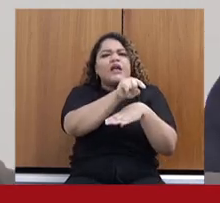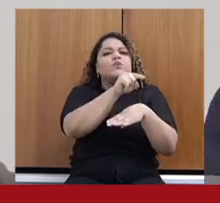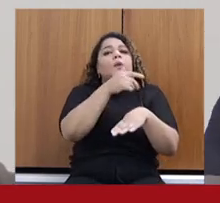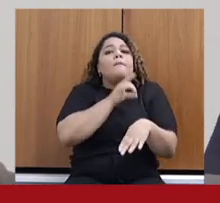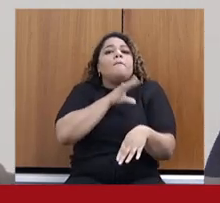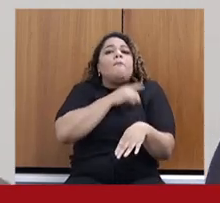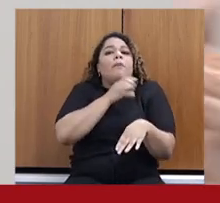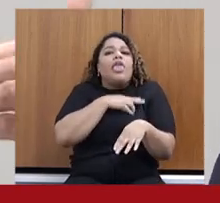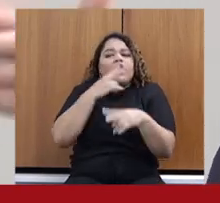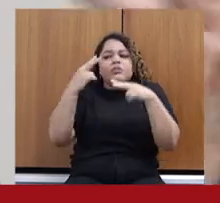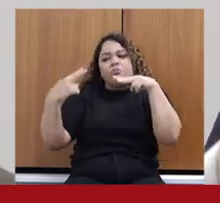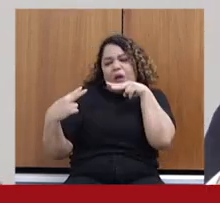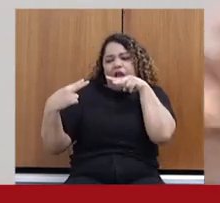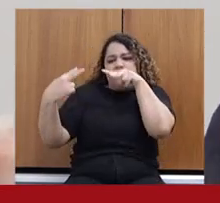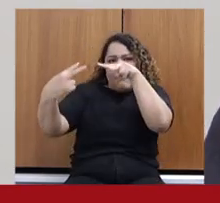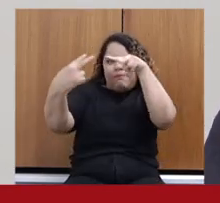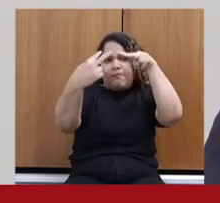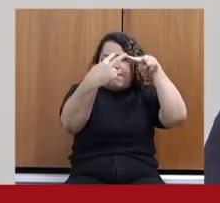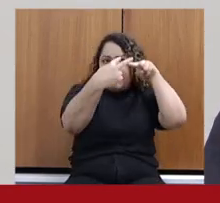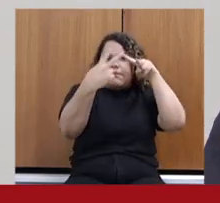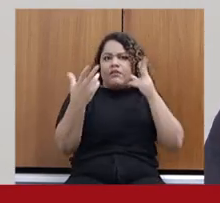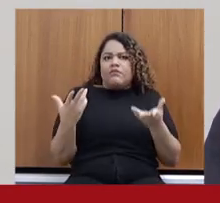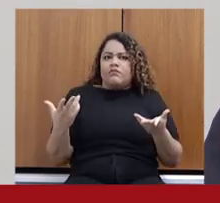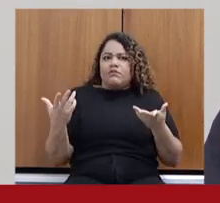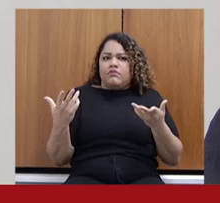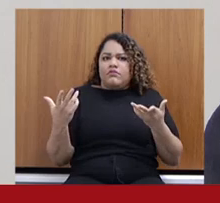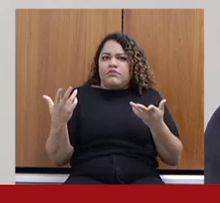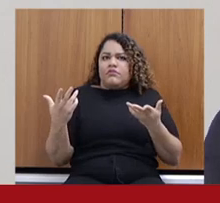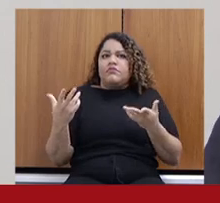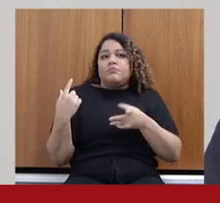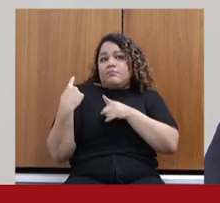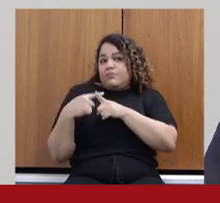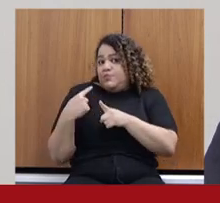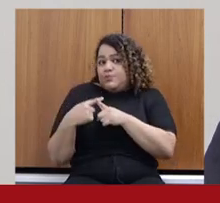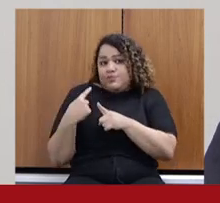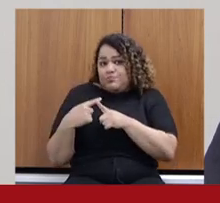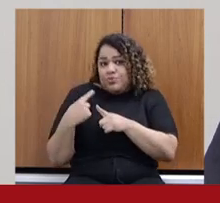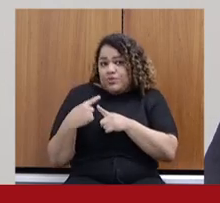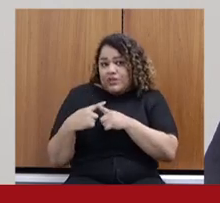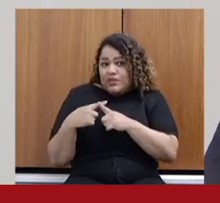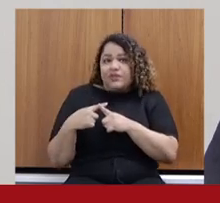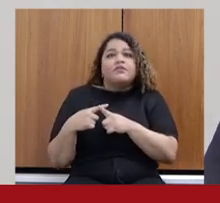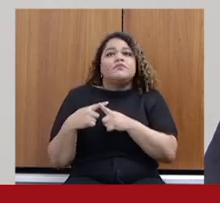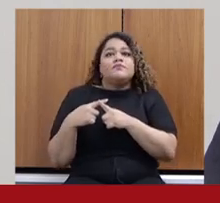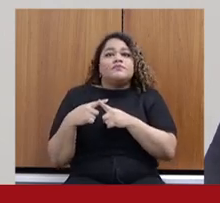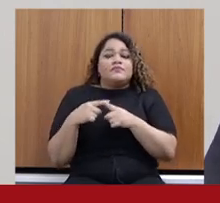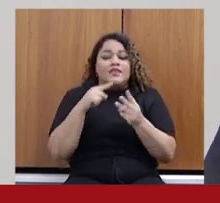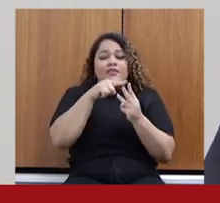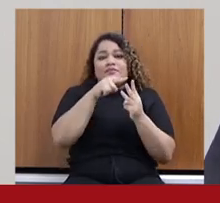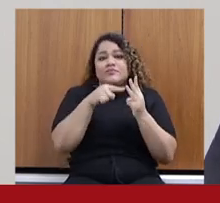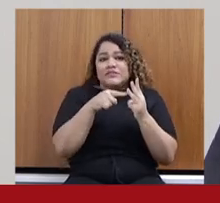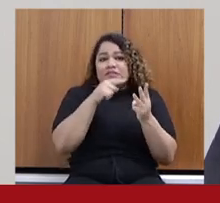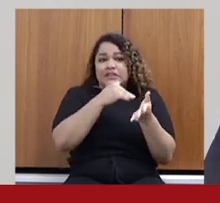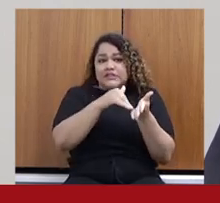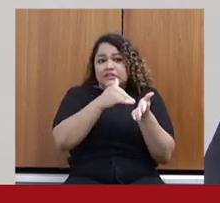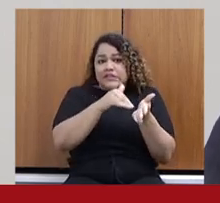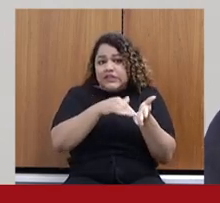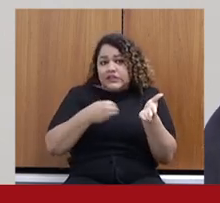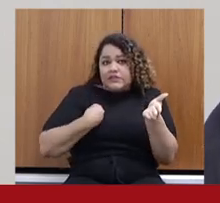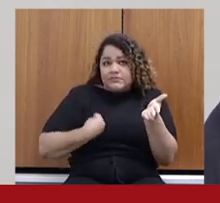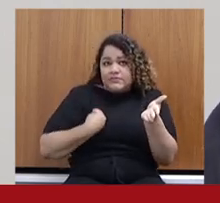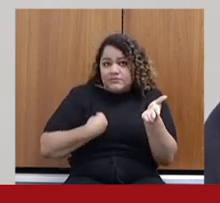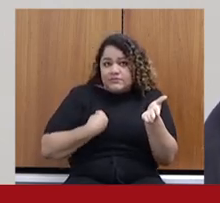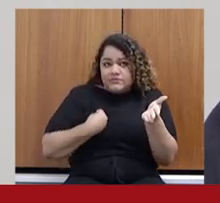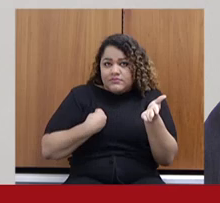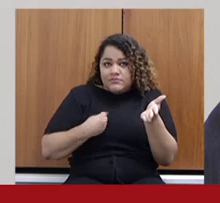cada um, de enfrentar eles de peito aberto, até porque, né, os três secretários que aqui se encontram foi beneficiado